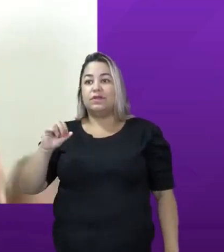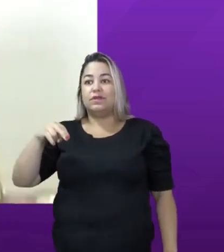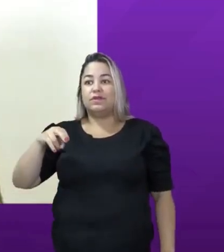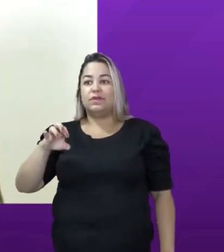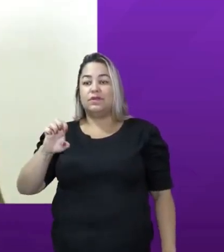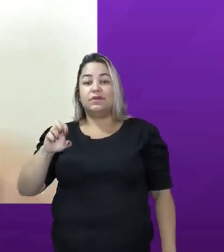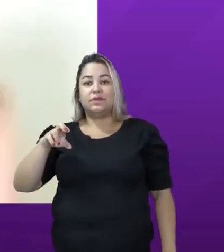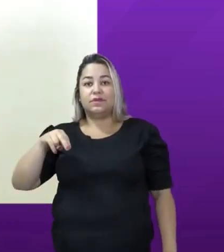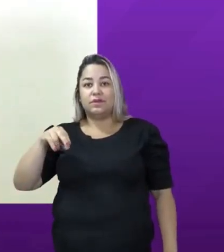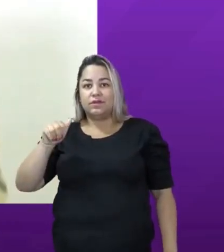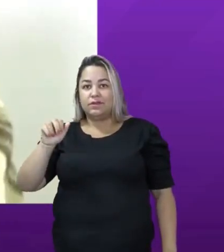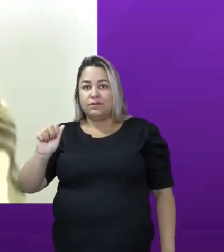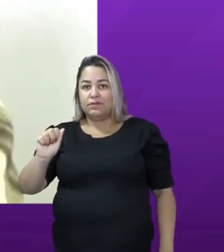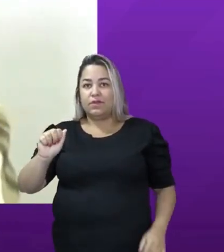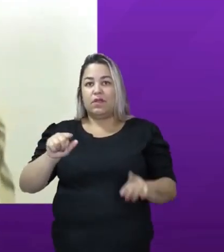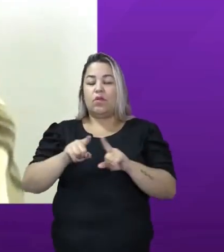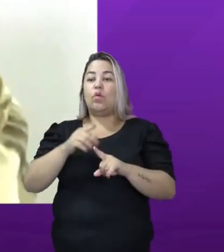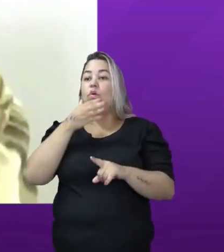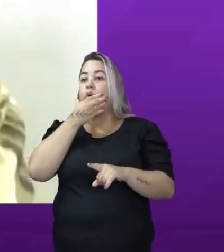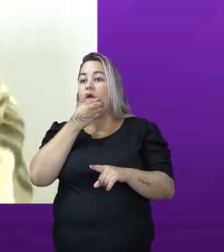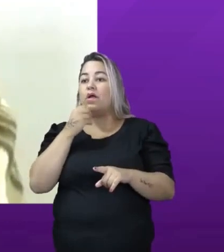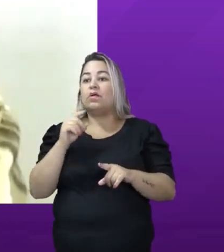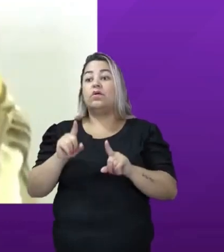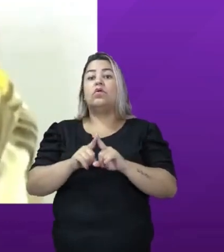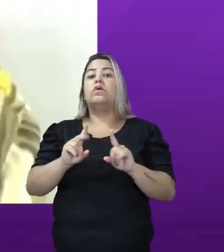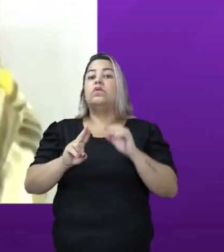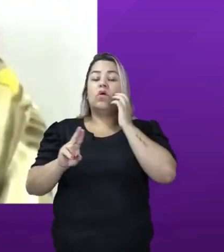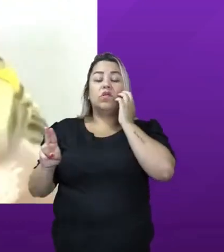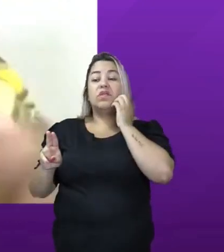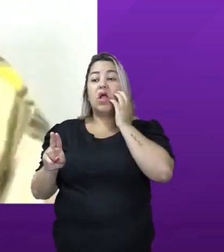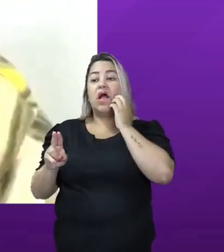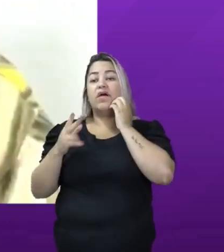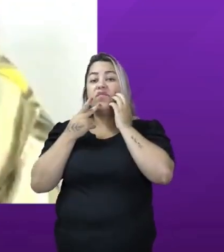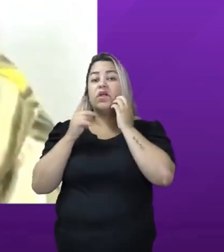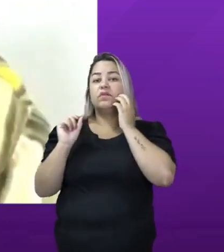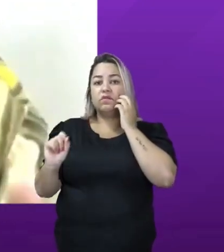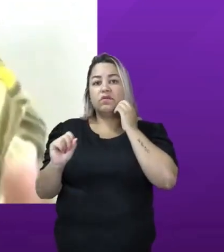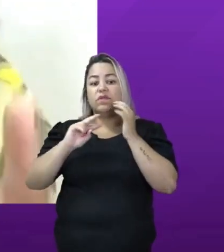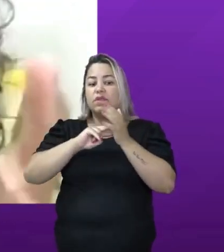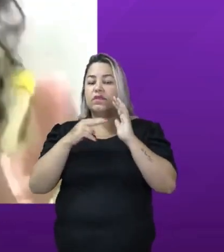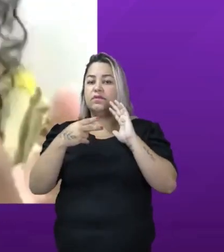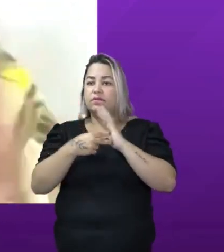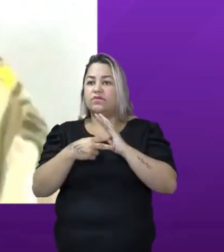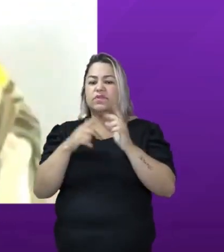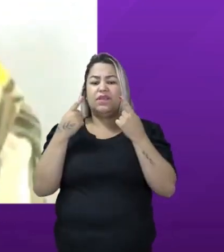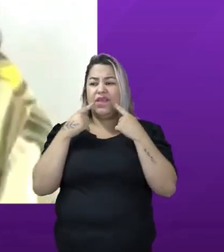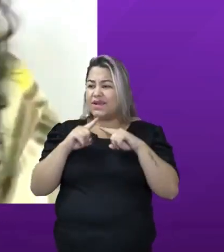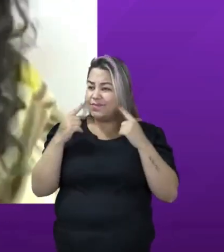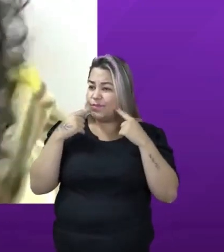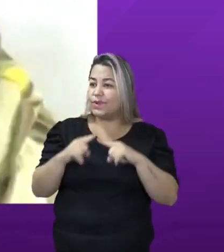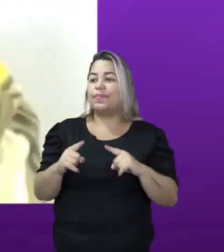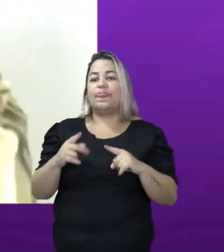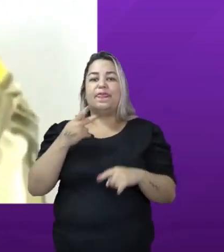fofinho, ele é divertido. Mas quando o homem te chama de dona encrenca, o que ele está te dizendo, na verdade, é que você reclama demais,